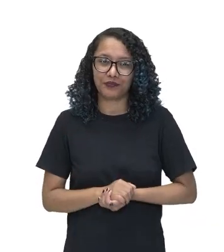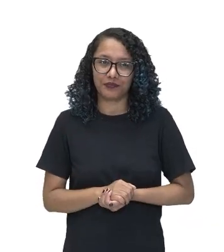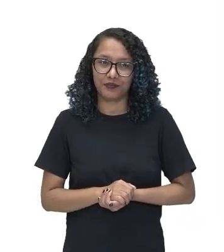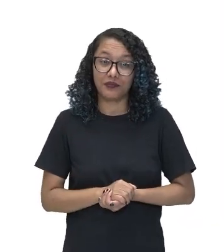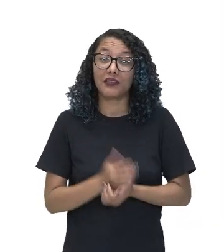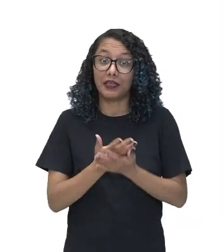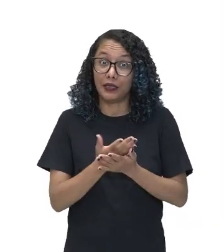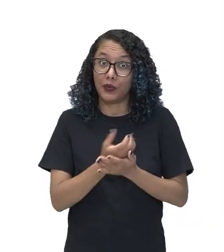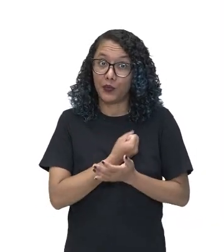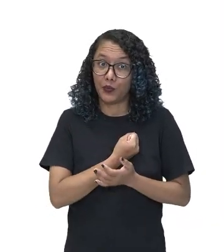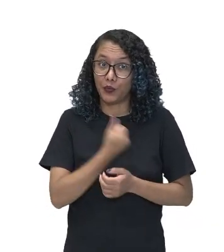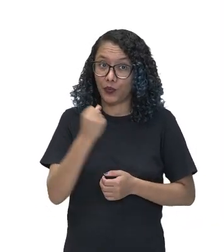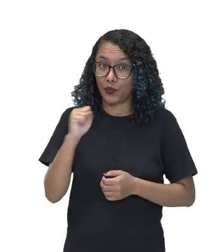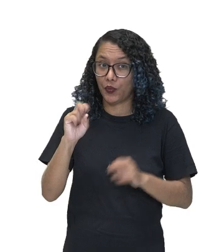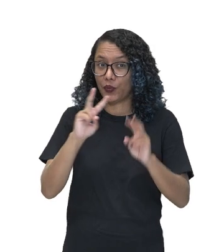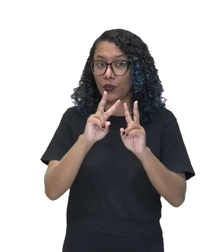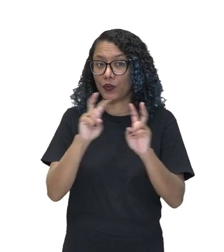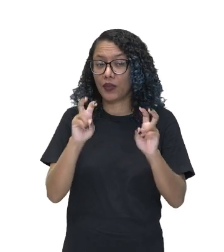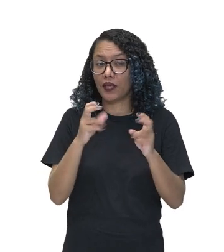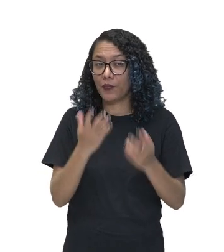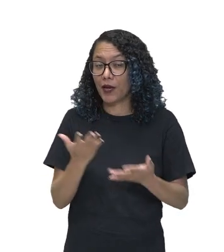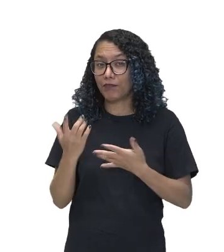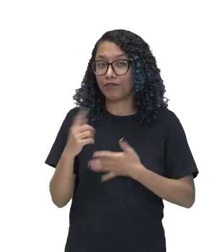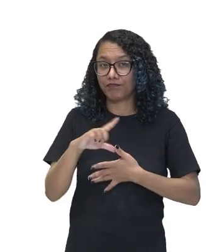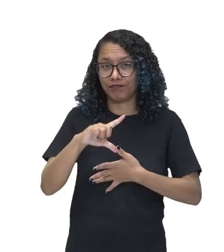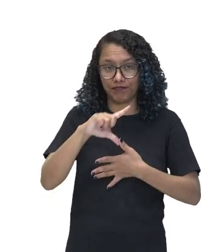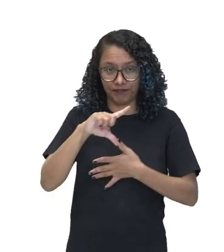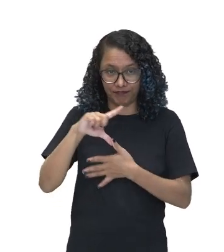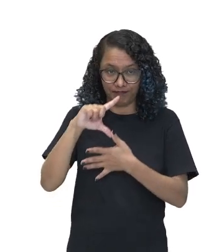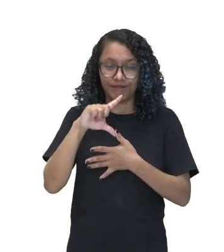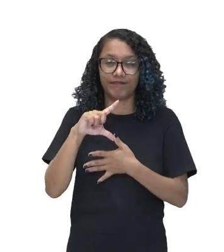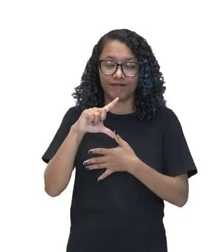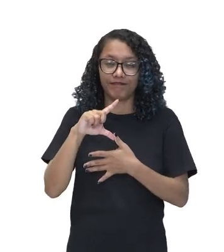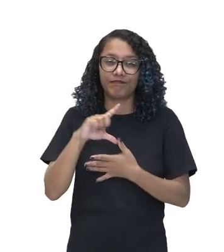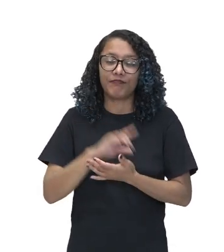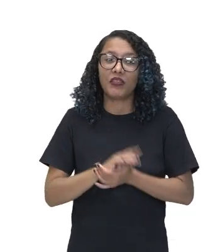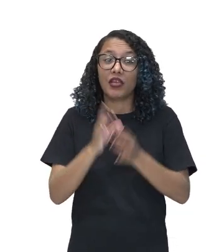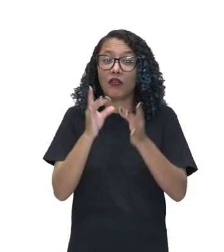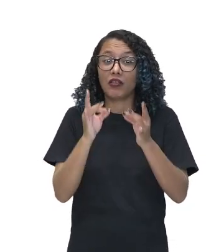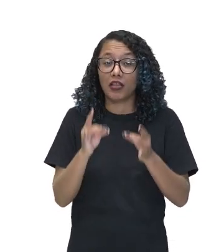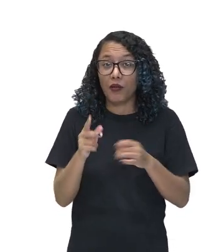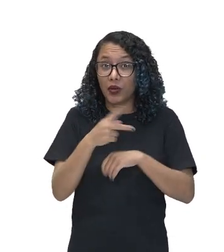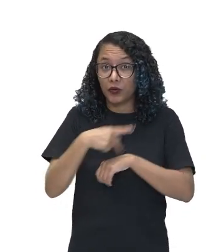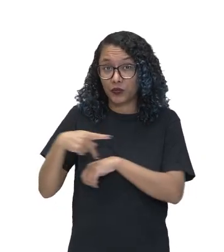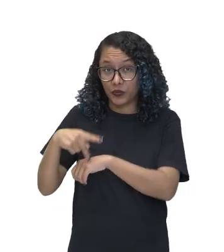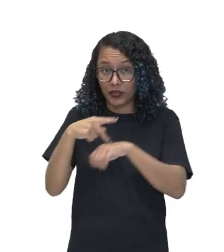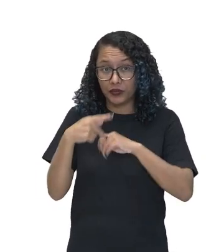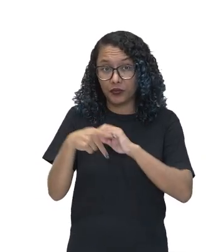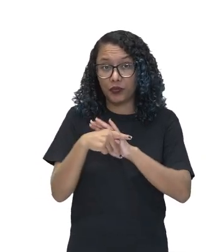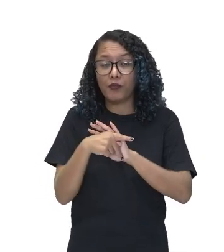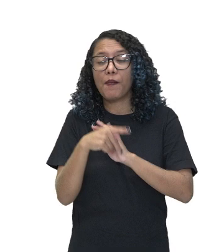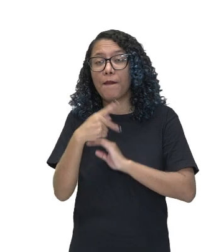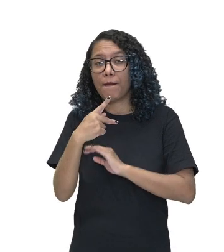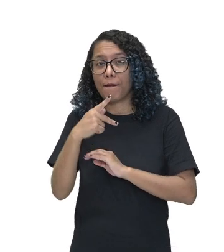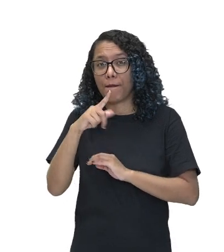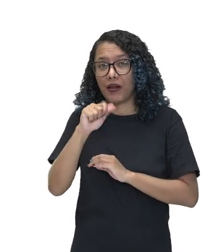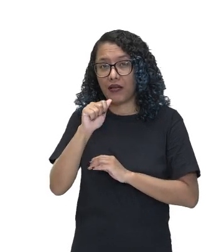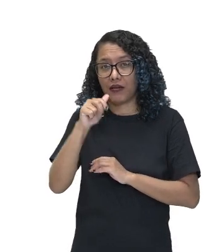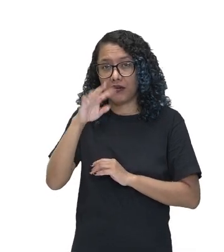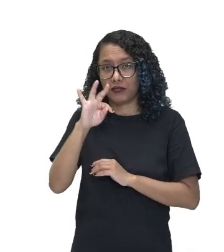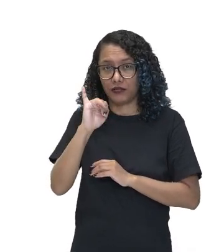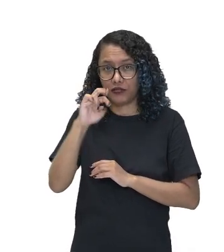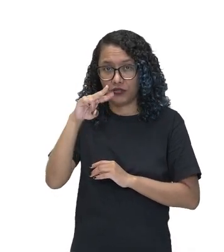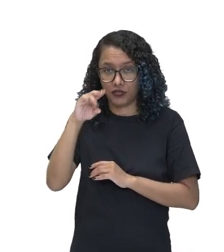Esta é a aula de número 8, que tem como objeto de conhecimento América Latina. E no detalhamento nós iremos verificar